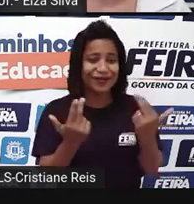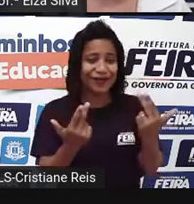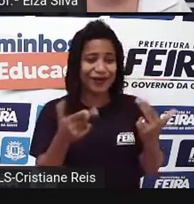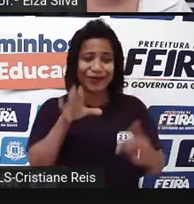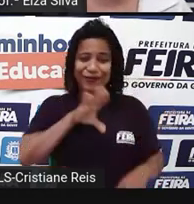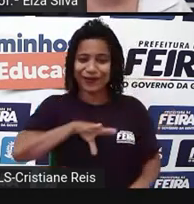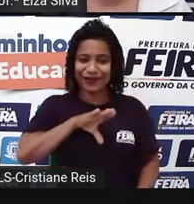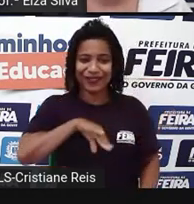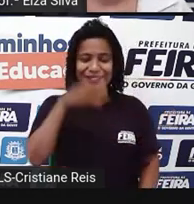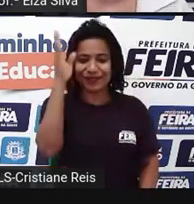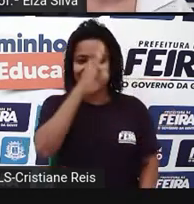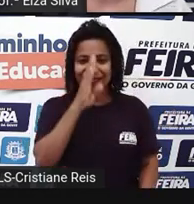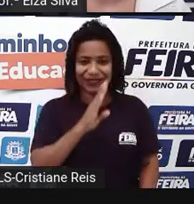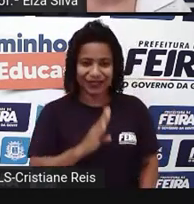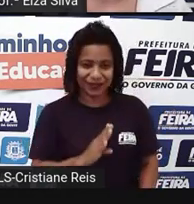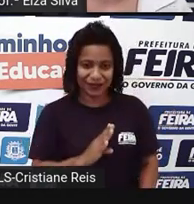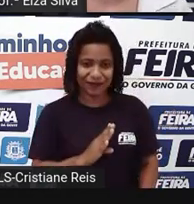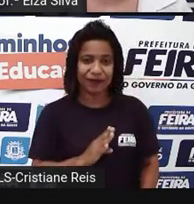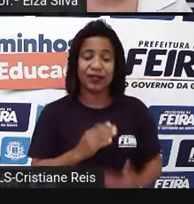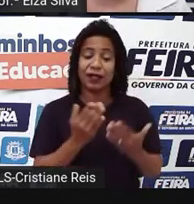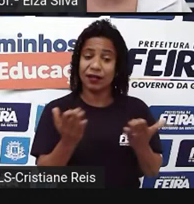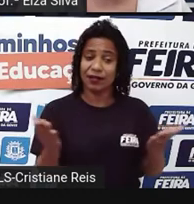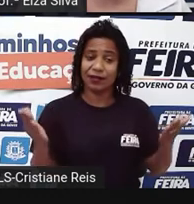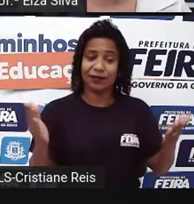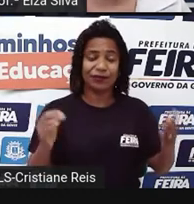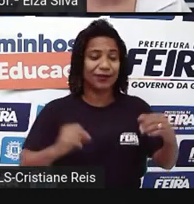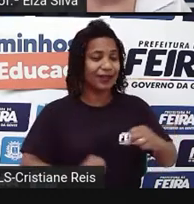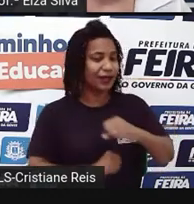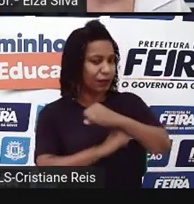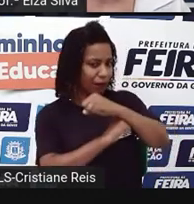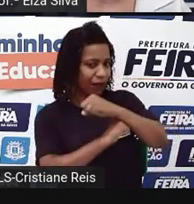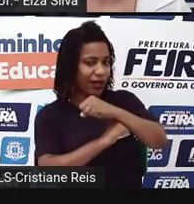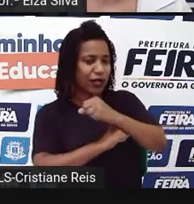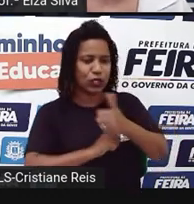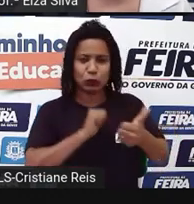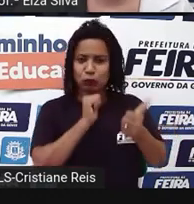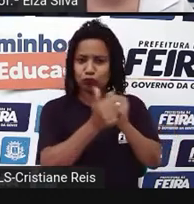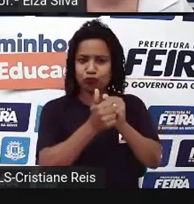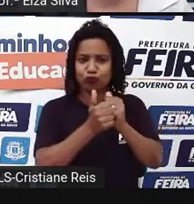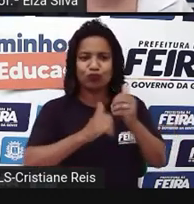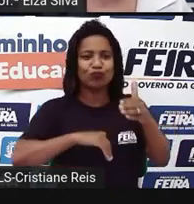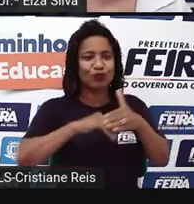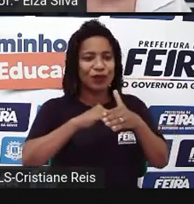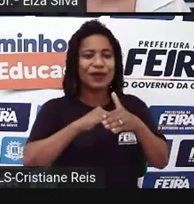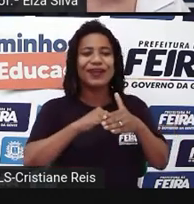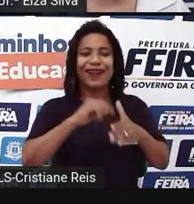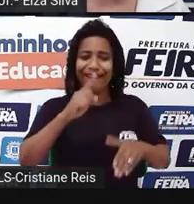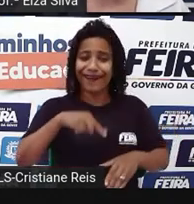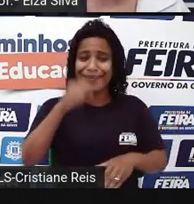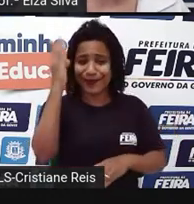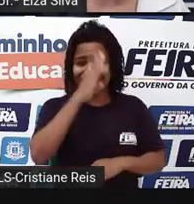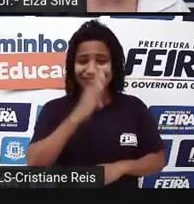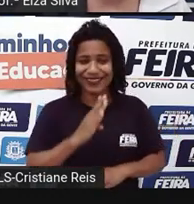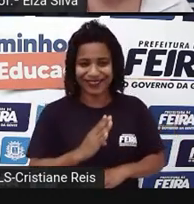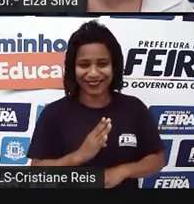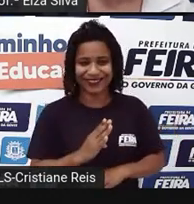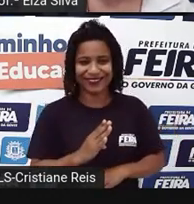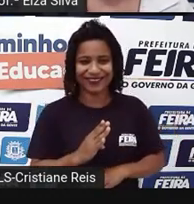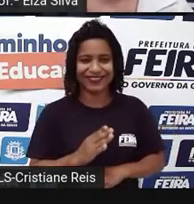is Brazilian. Então, Neymar é um jogador de futebol. Ele é do Brasil. Ele é